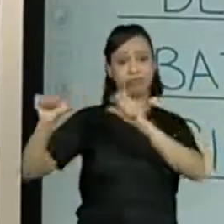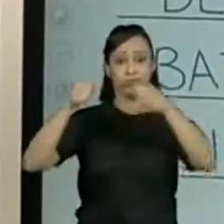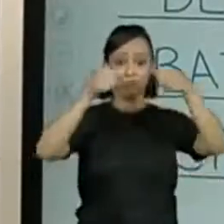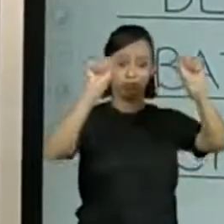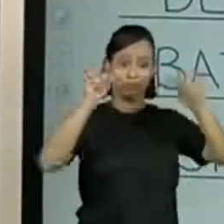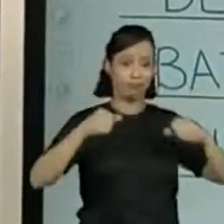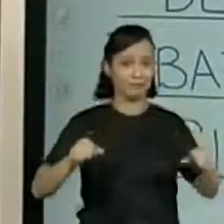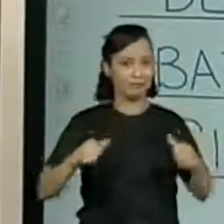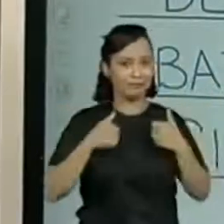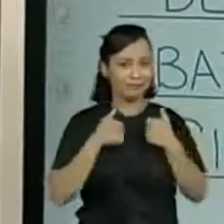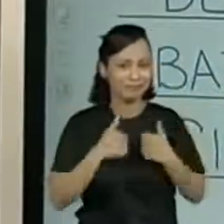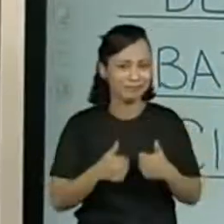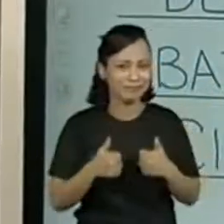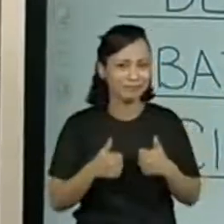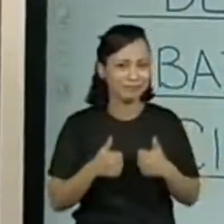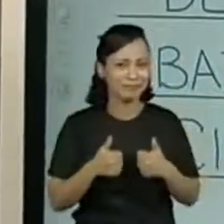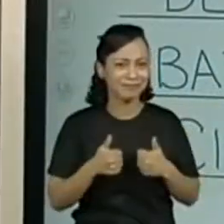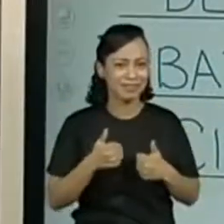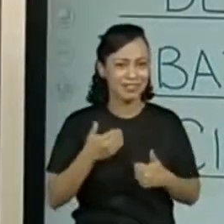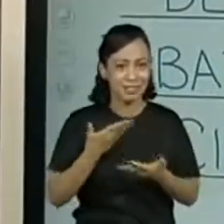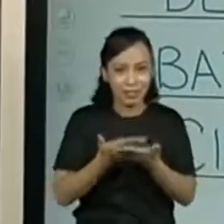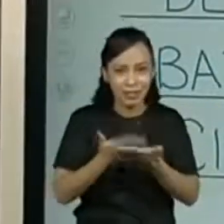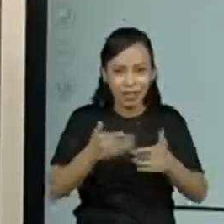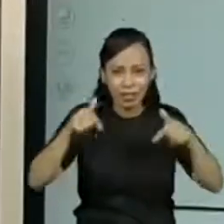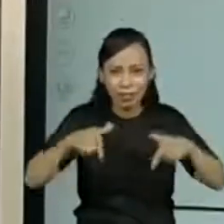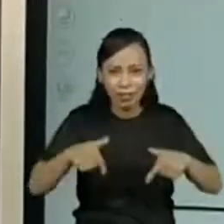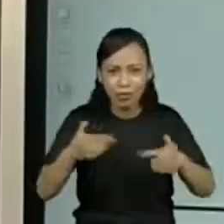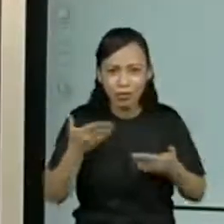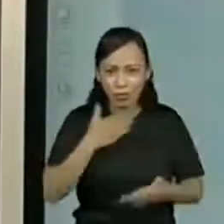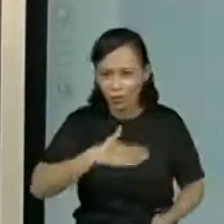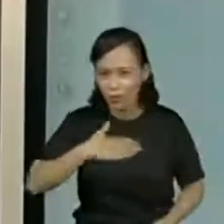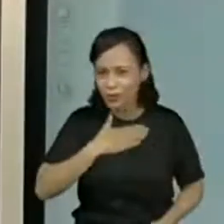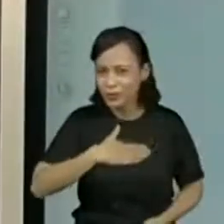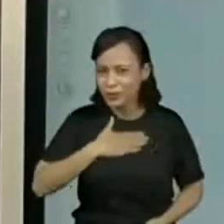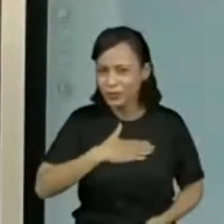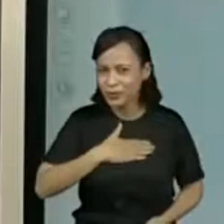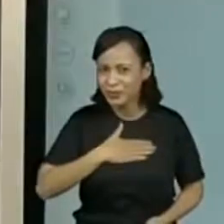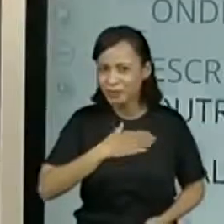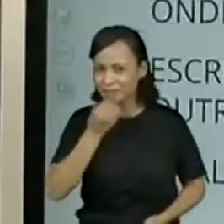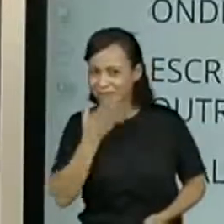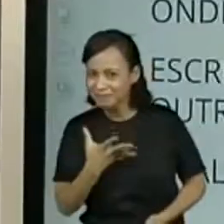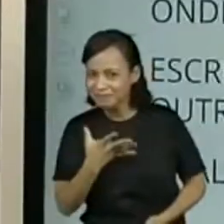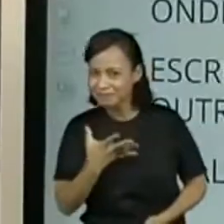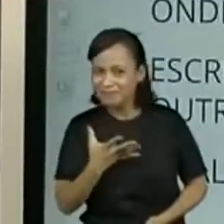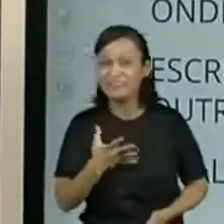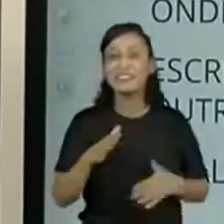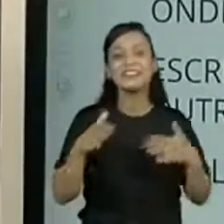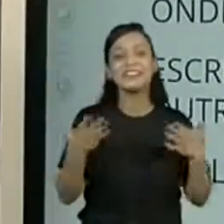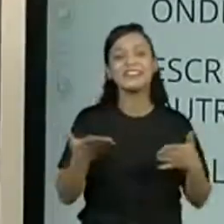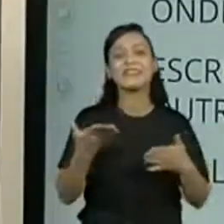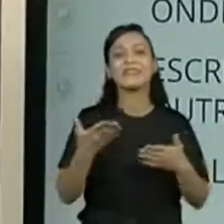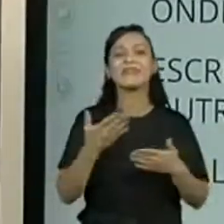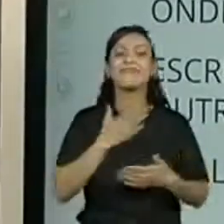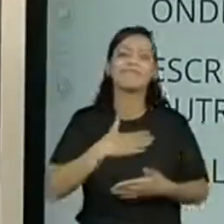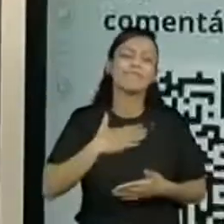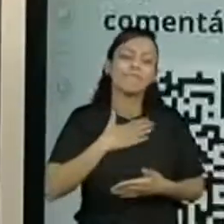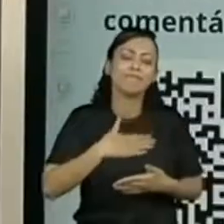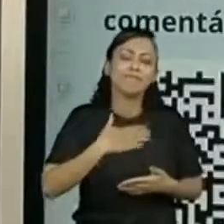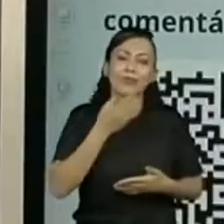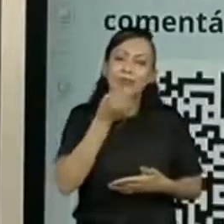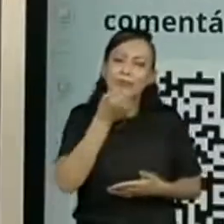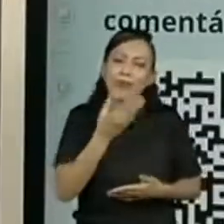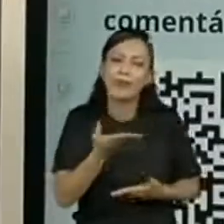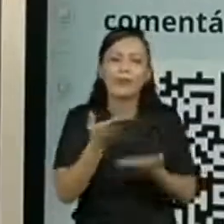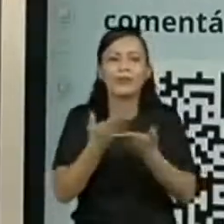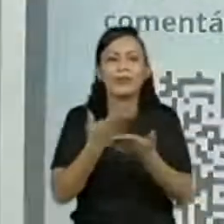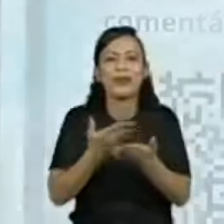contar para a gente se você gostou da nossa aula se vocês estão participando a gente sente aqui o carinho energia de